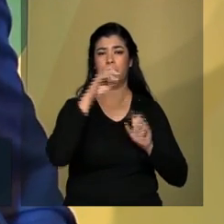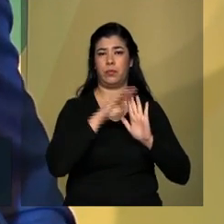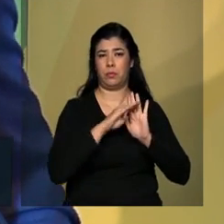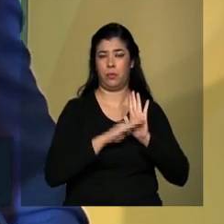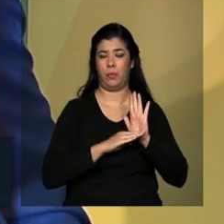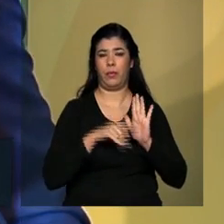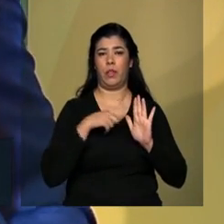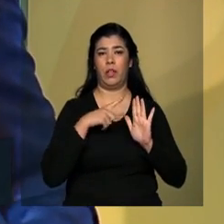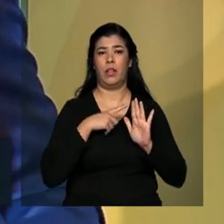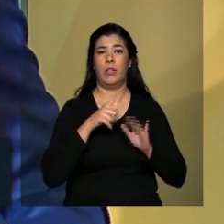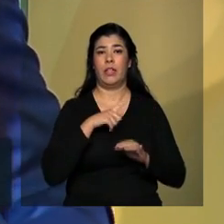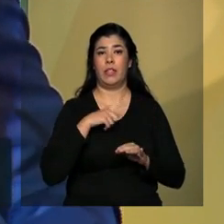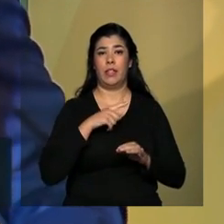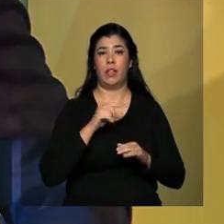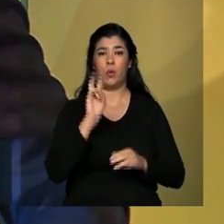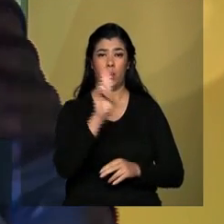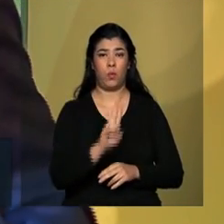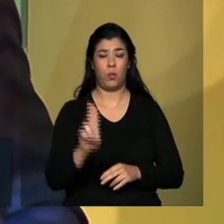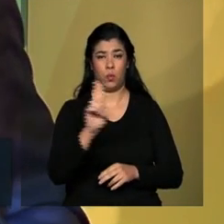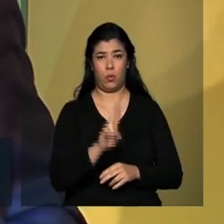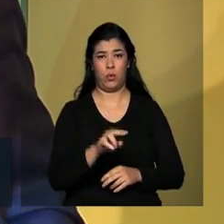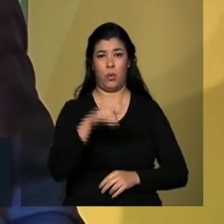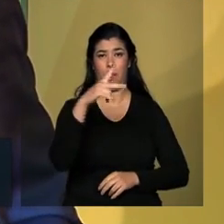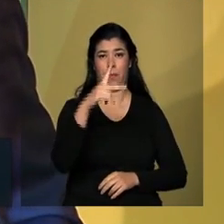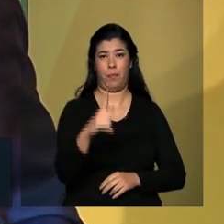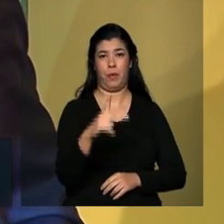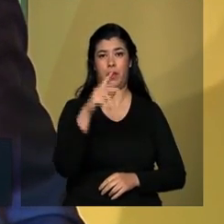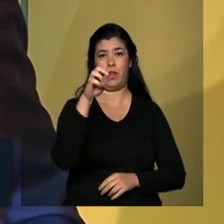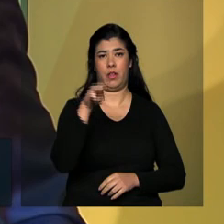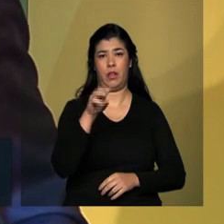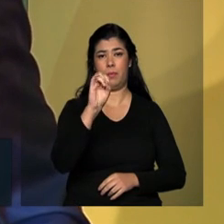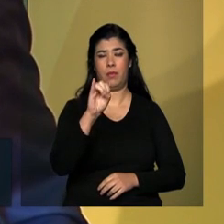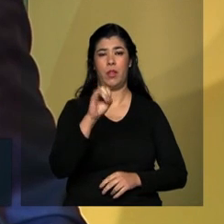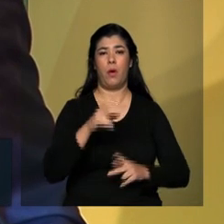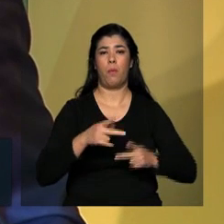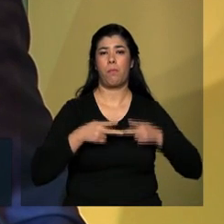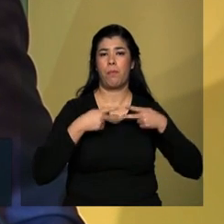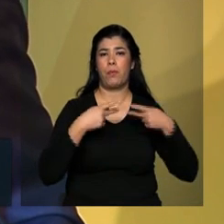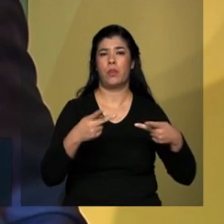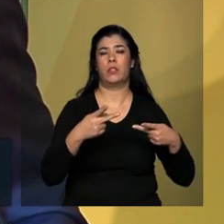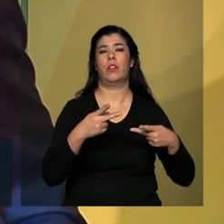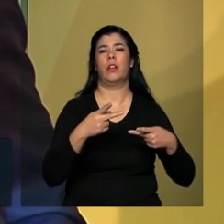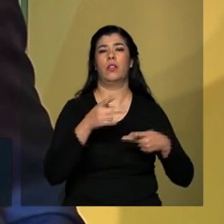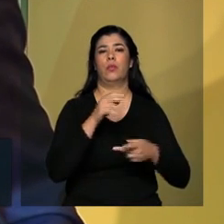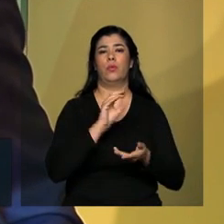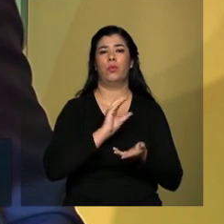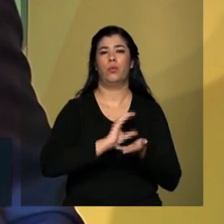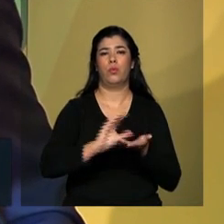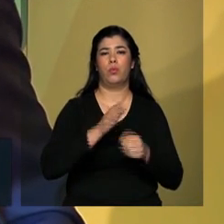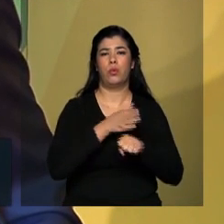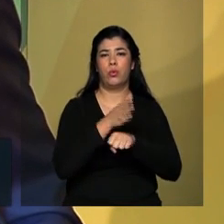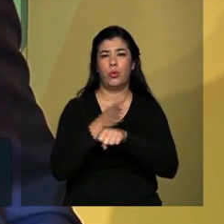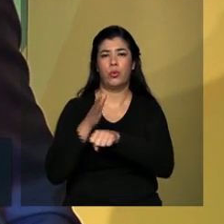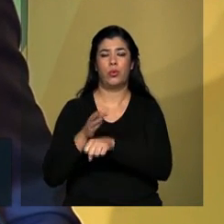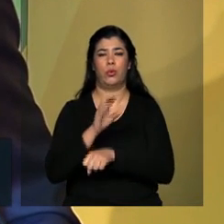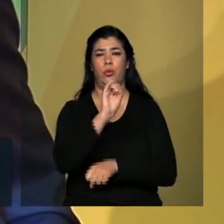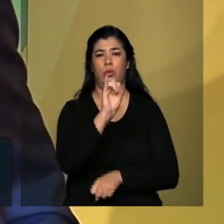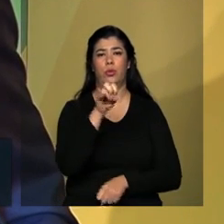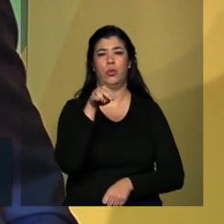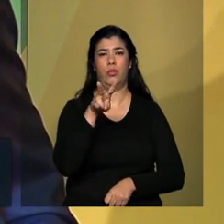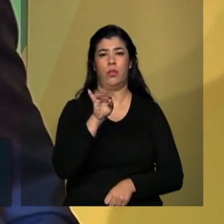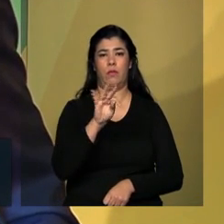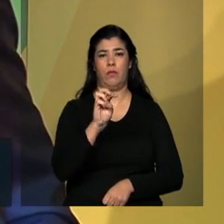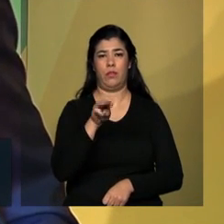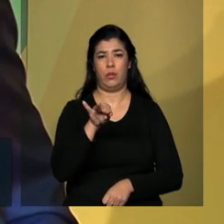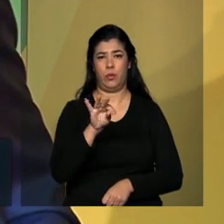estamos aumentando o uso dos investimentos que chamamos do PMI, processo de PMI. O que quer dizer isso? É um processo pelo qual o primeiro